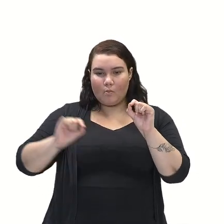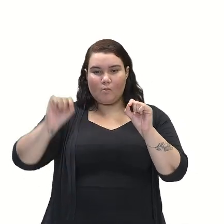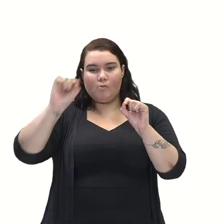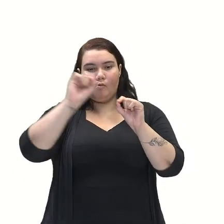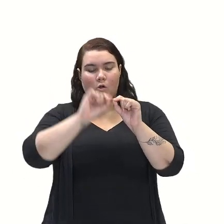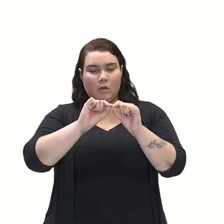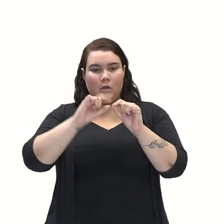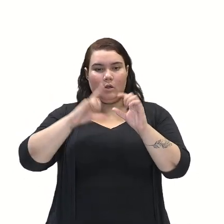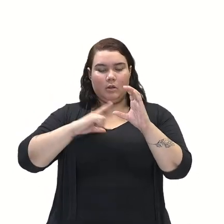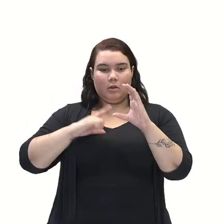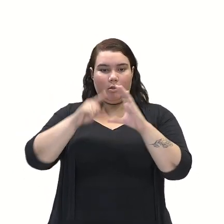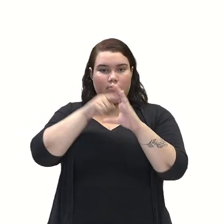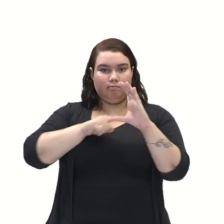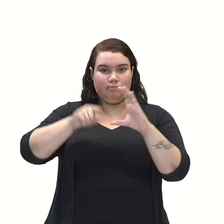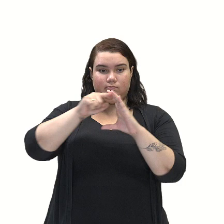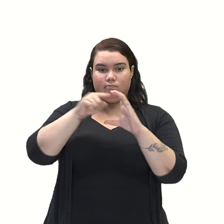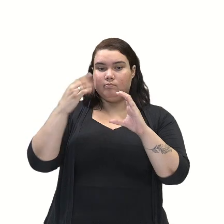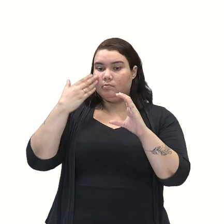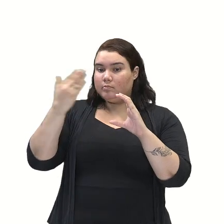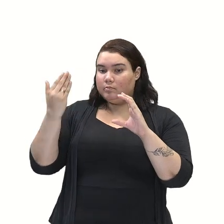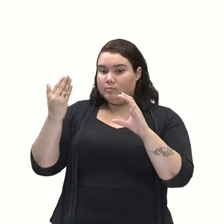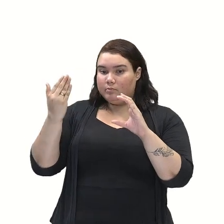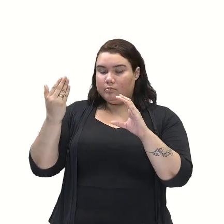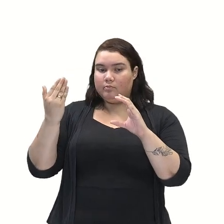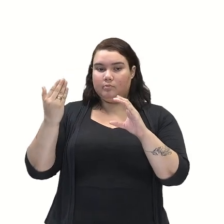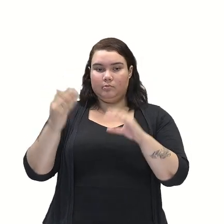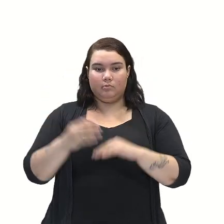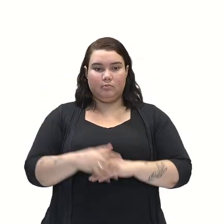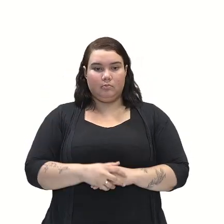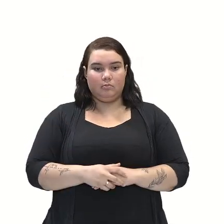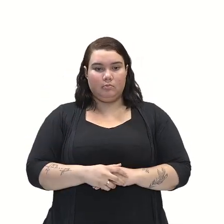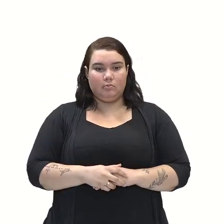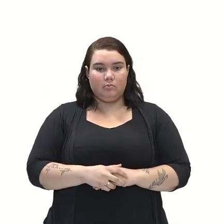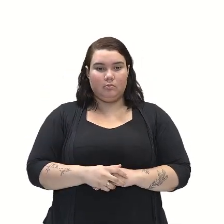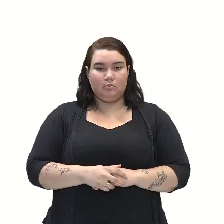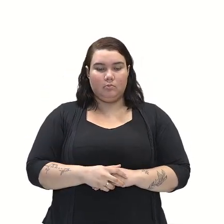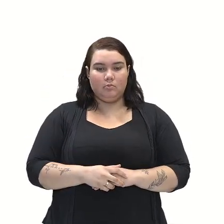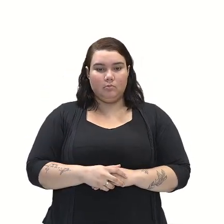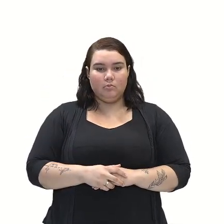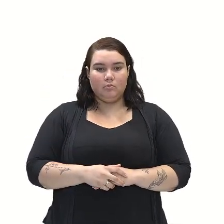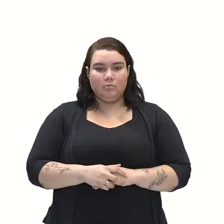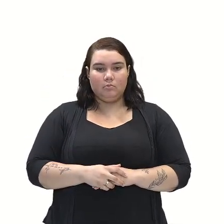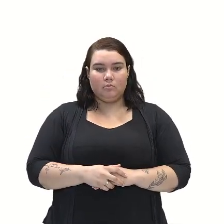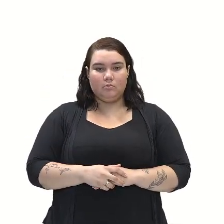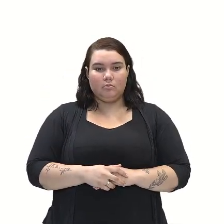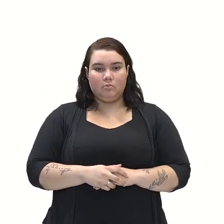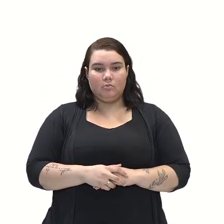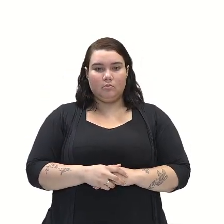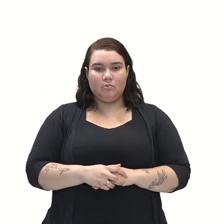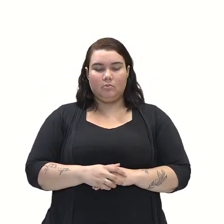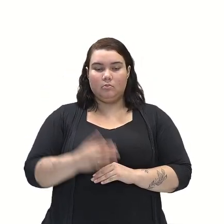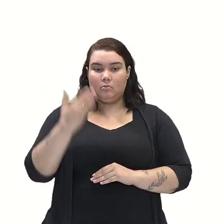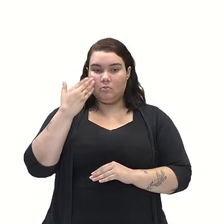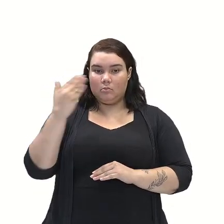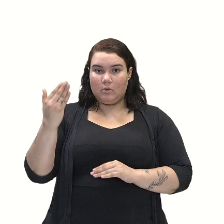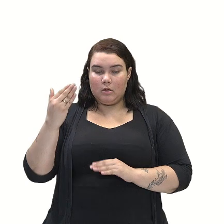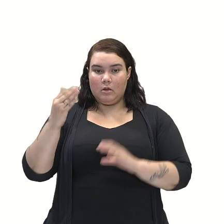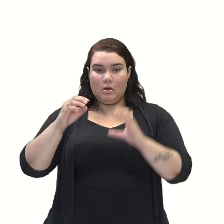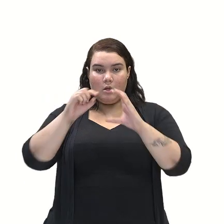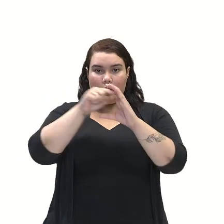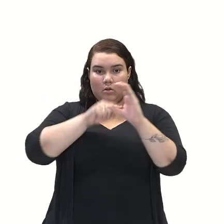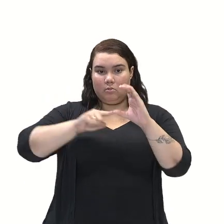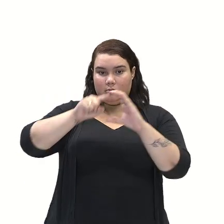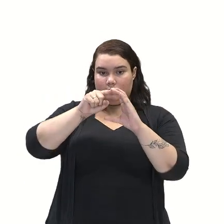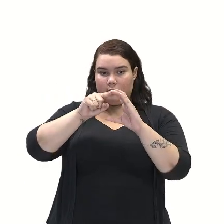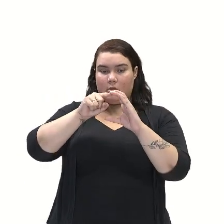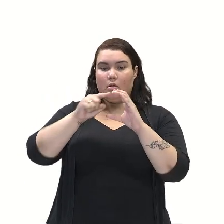estou achurando, um sinônimo para achurar, pintar, olha. Então, essa região interna, essa